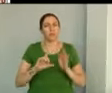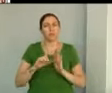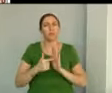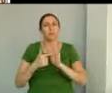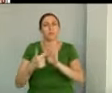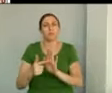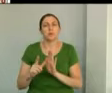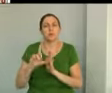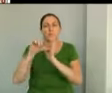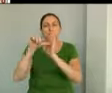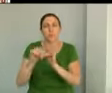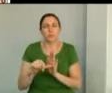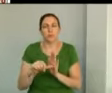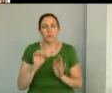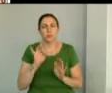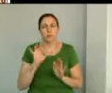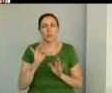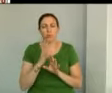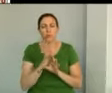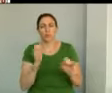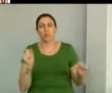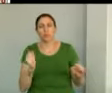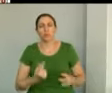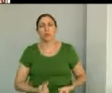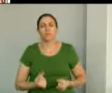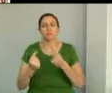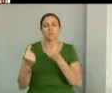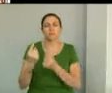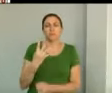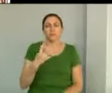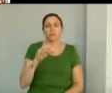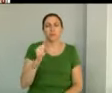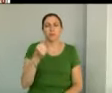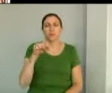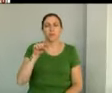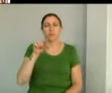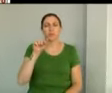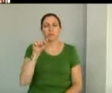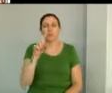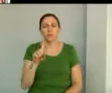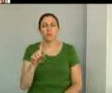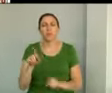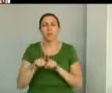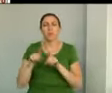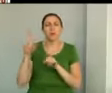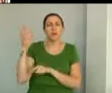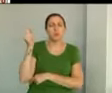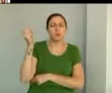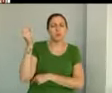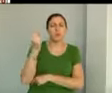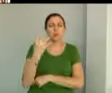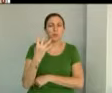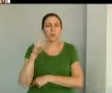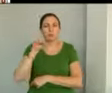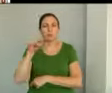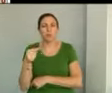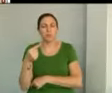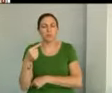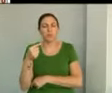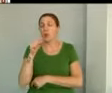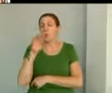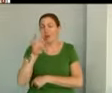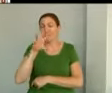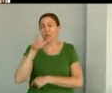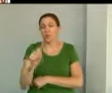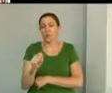Isso aqui é só em relação ao total da despesa, então 48,71%. Mais os precatórios, 4.500, o IP, que é o